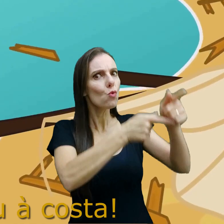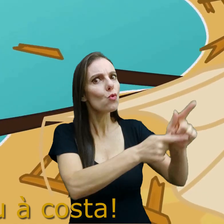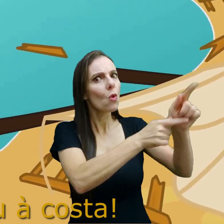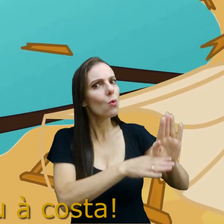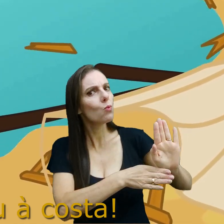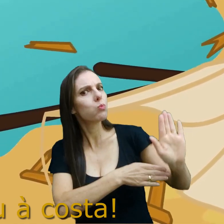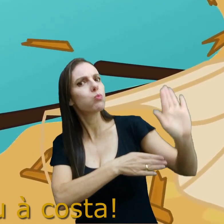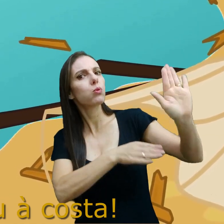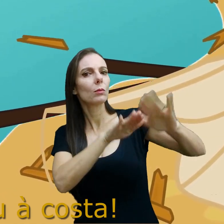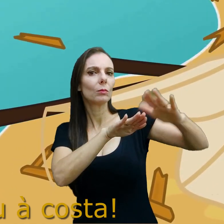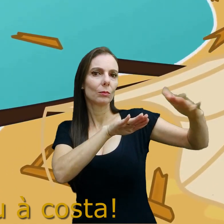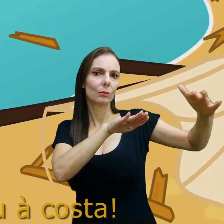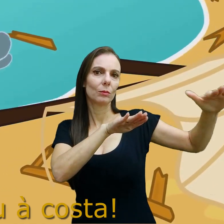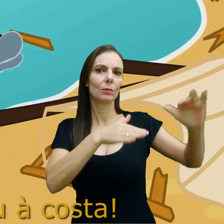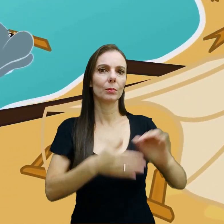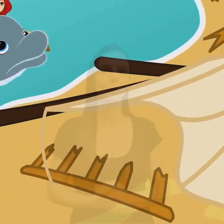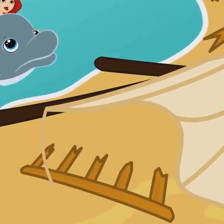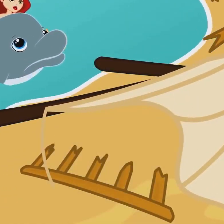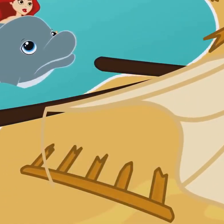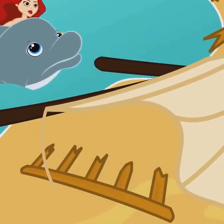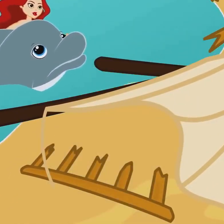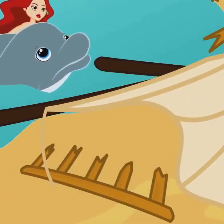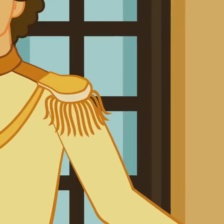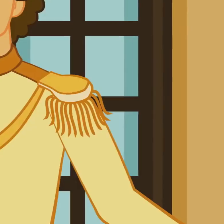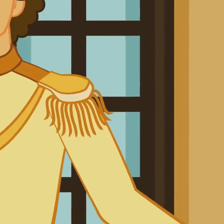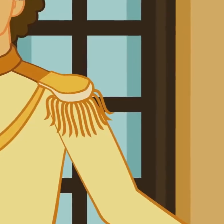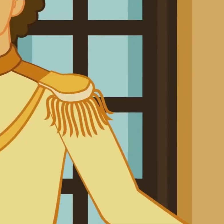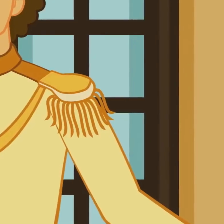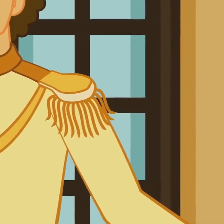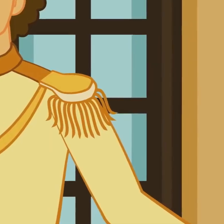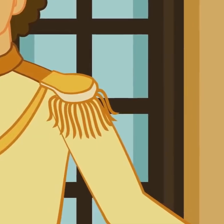golfinho, a pequena sereia chegou à costa.